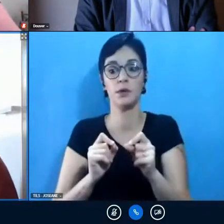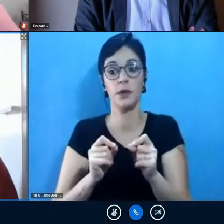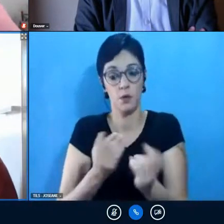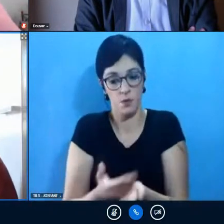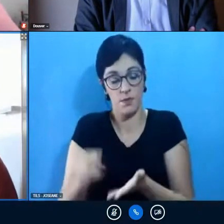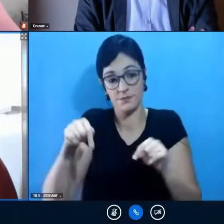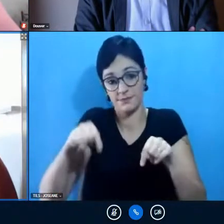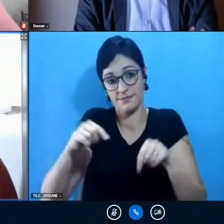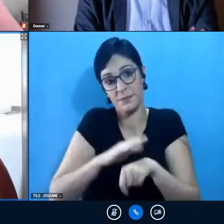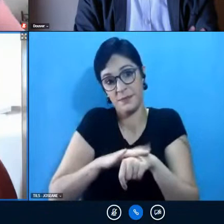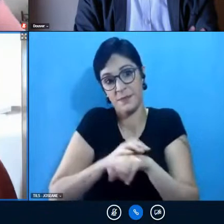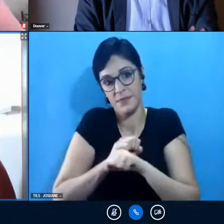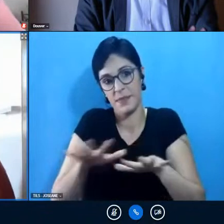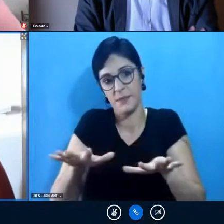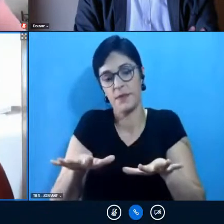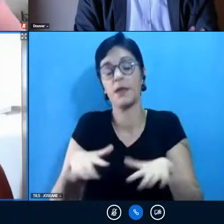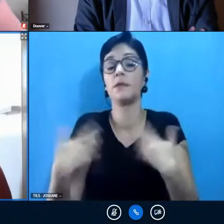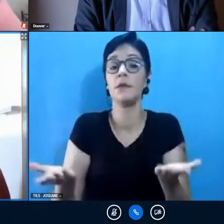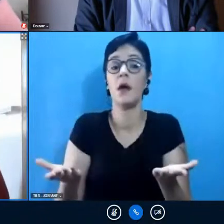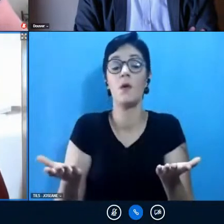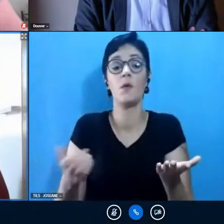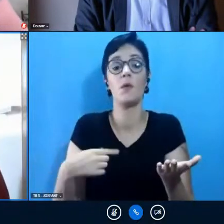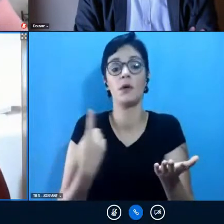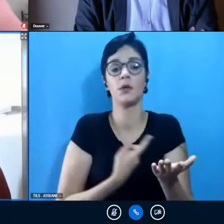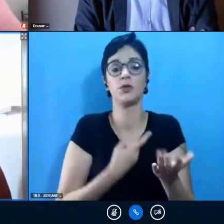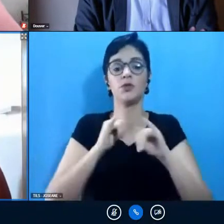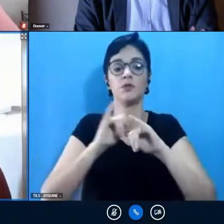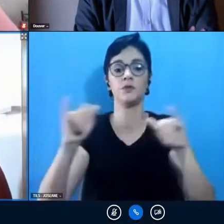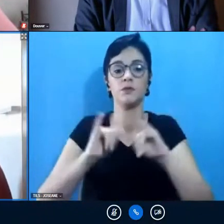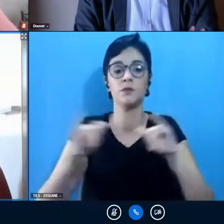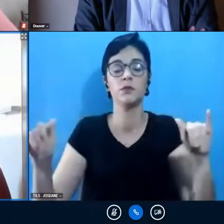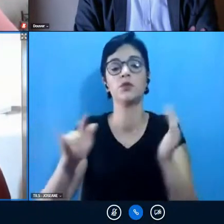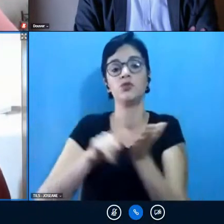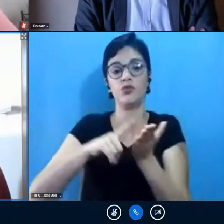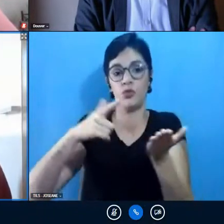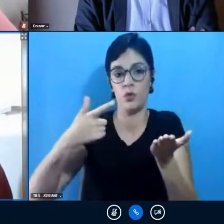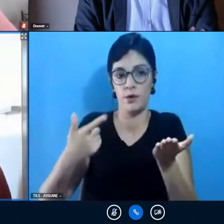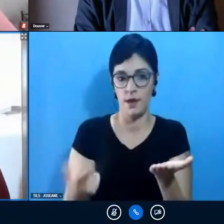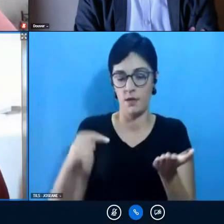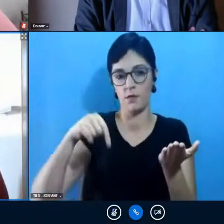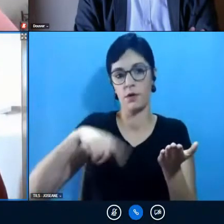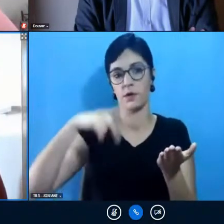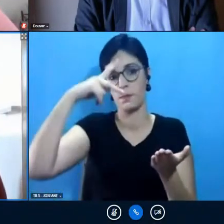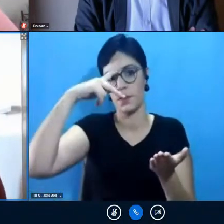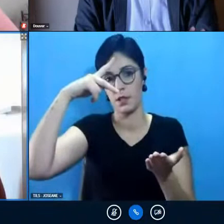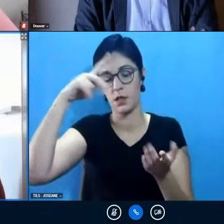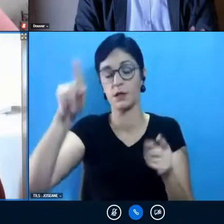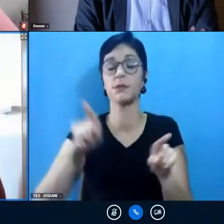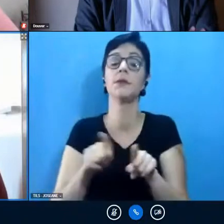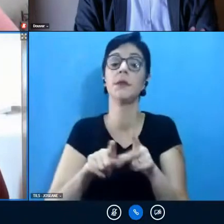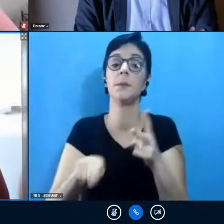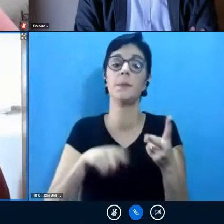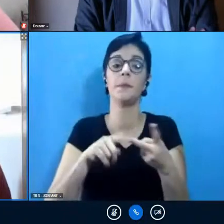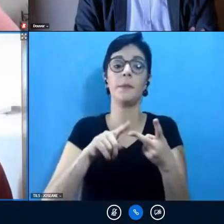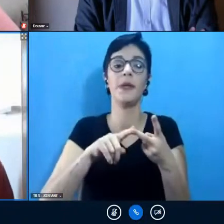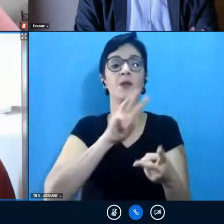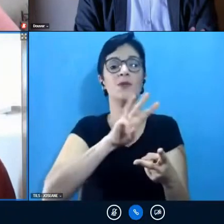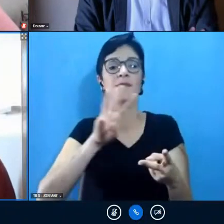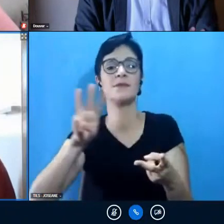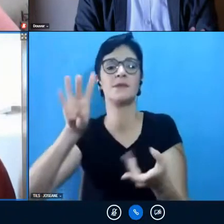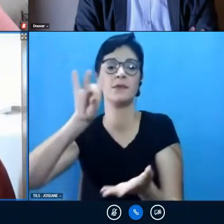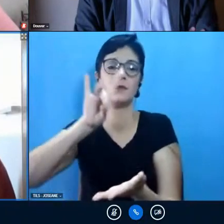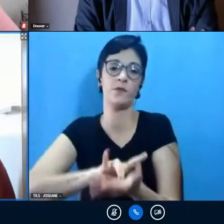pandemia, nós tivemos a divulgação por meio do jornal local, né, de Pelotas, e também no site oficial da UFPEL, e isso